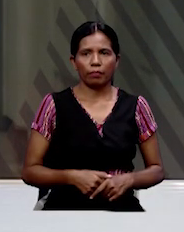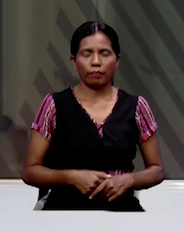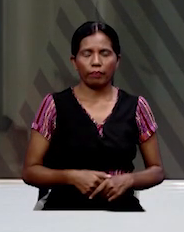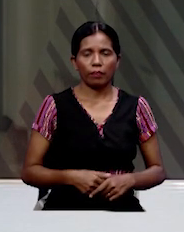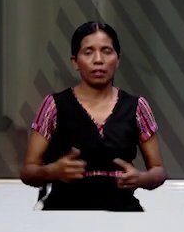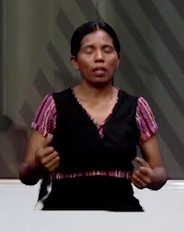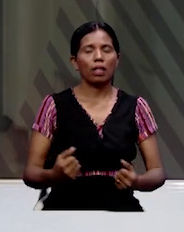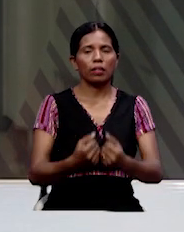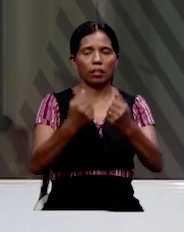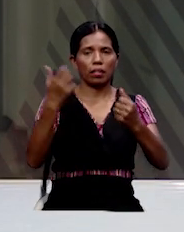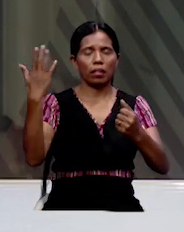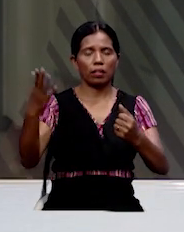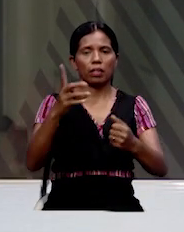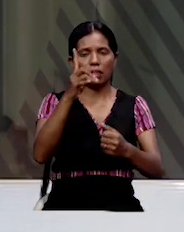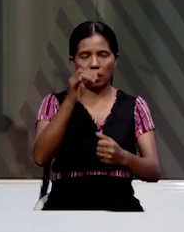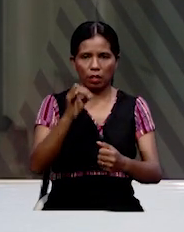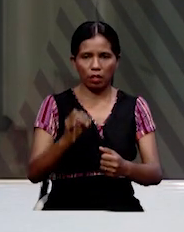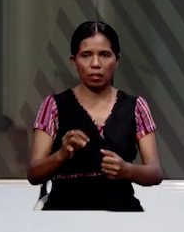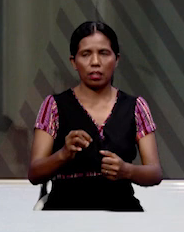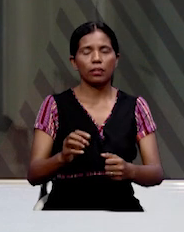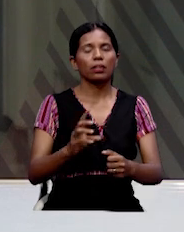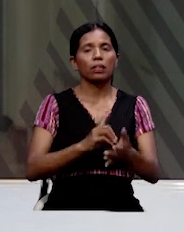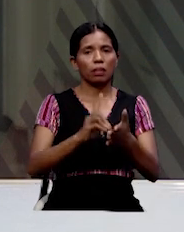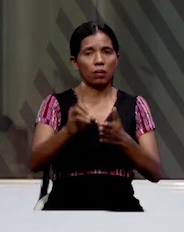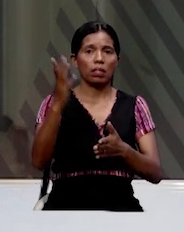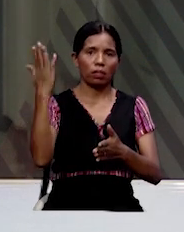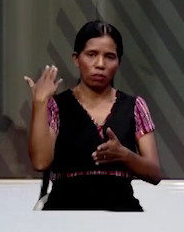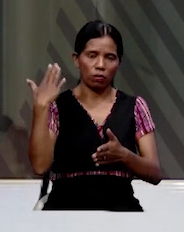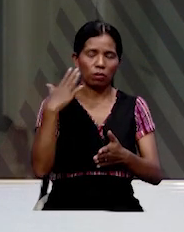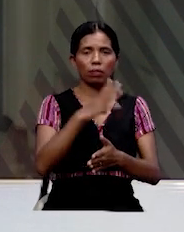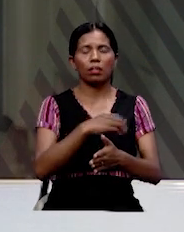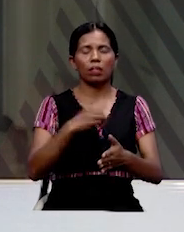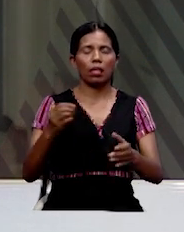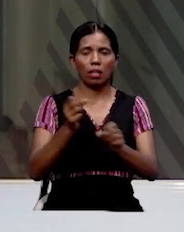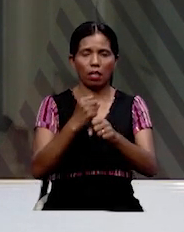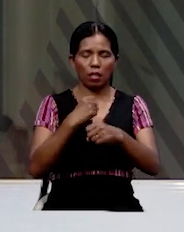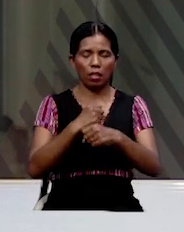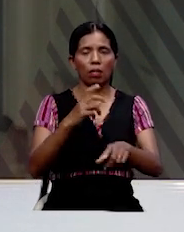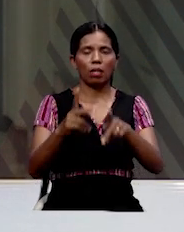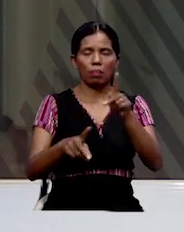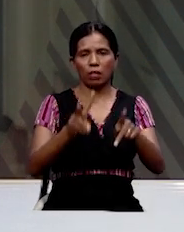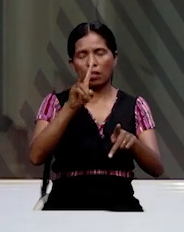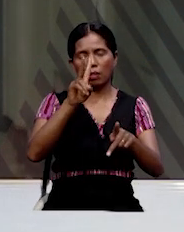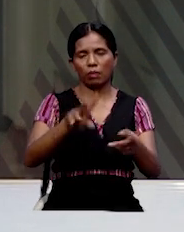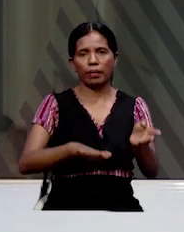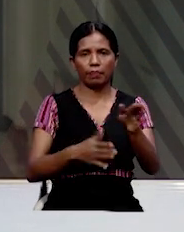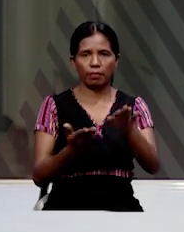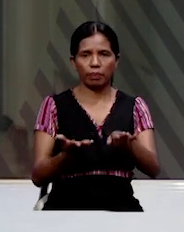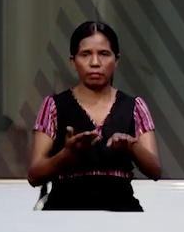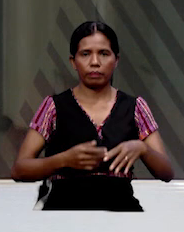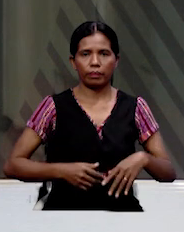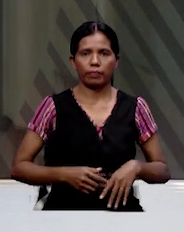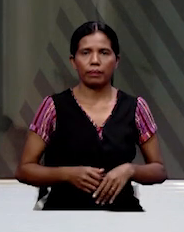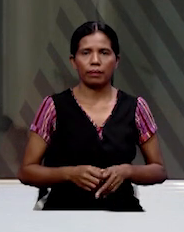Acidente que acontece na capital Dili e na semana Kotuk resulta em uma rua la convida.